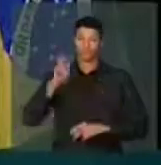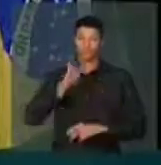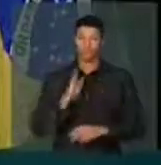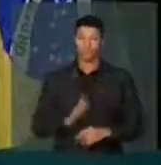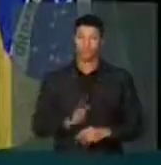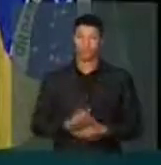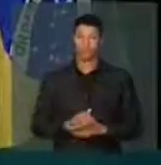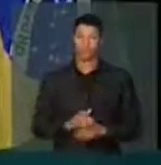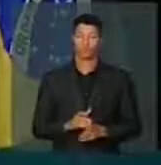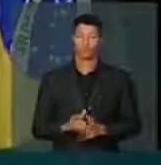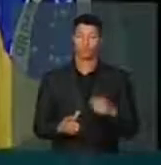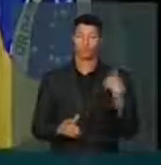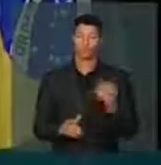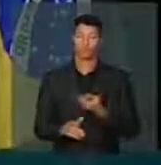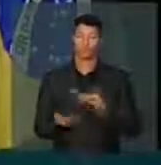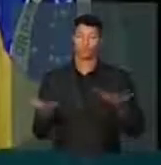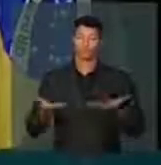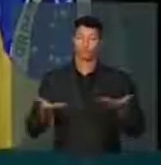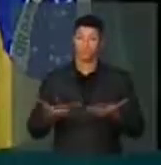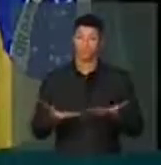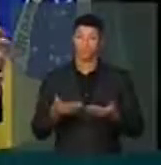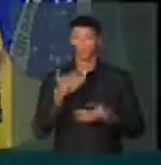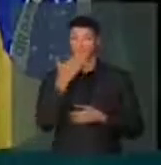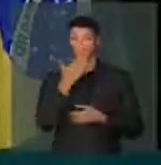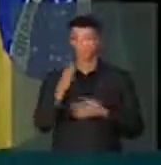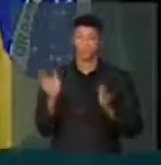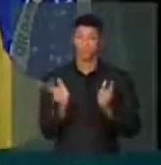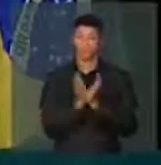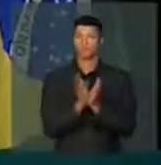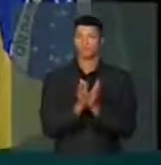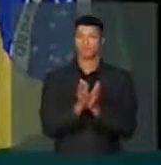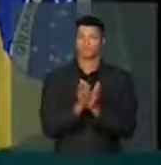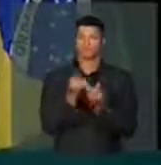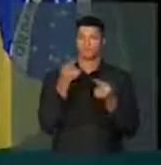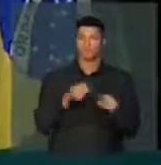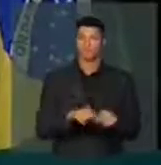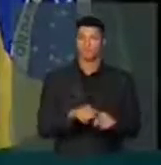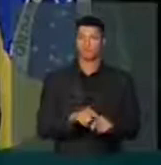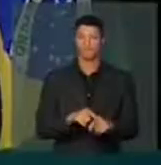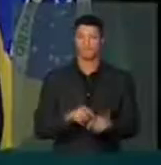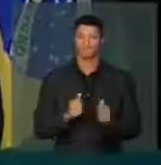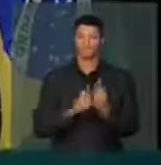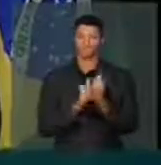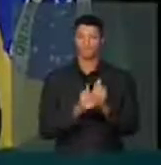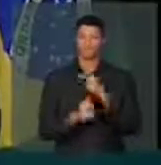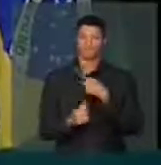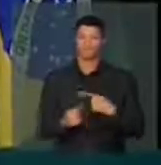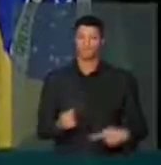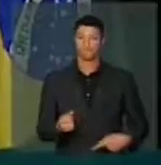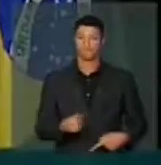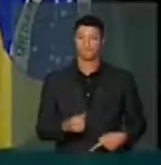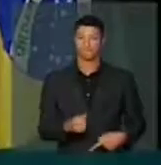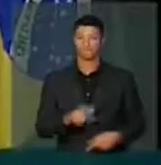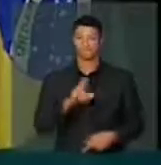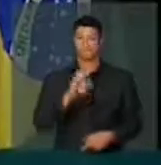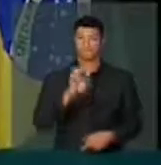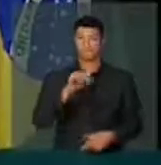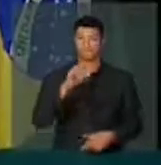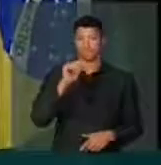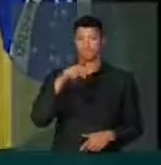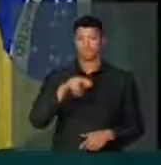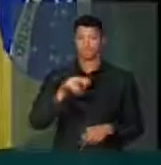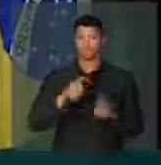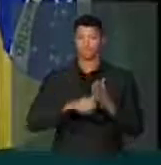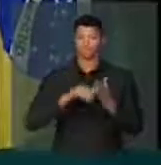brasileira. Nós hoje, de modo conjunto com os partidos de oposição, encaminhamos ao presidente Renan Calheiros